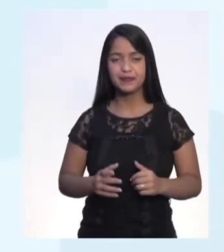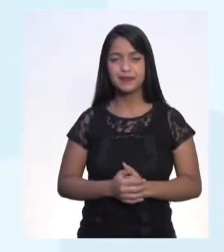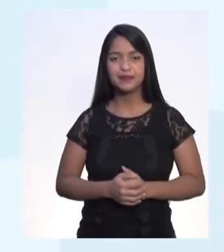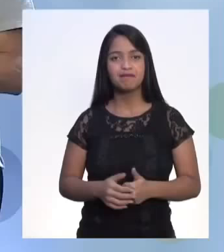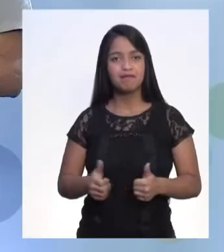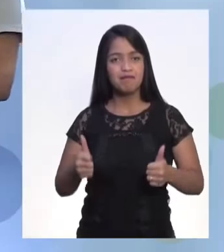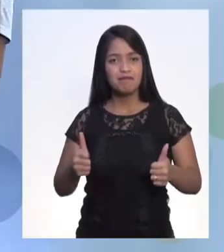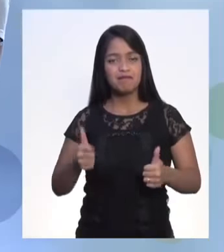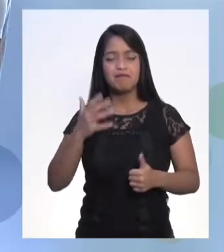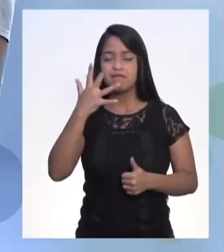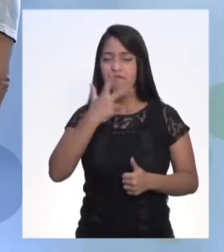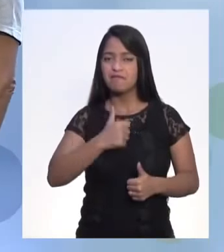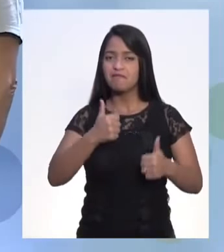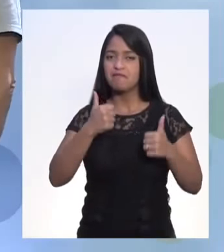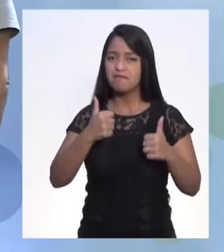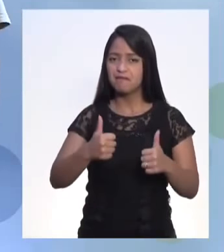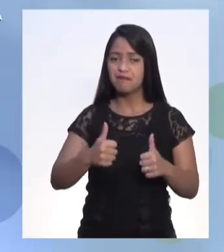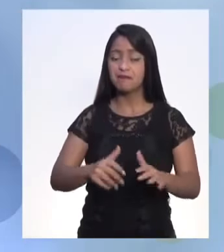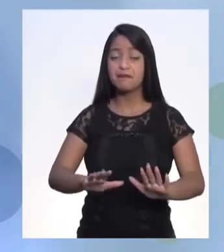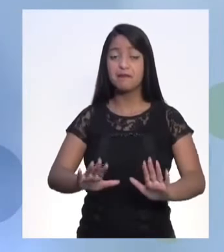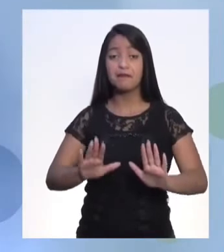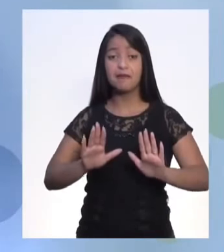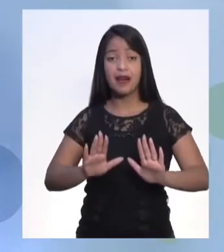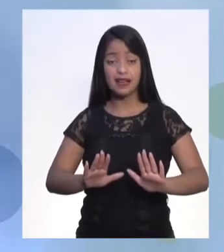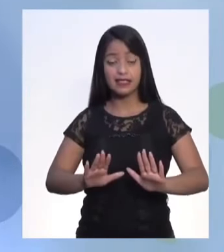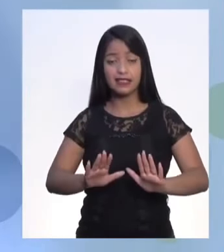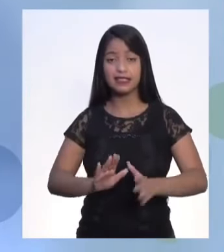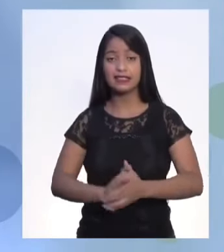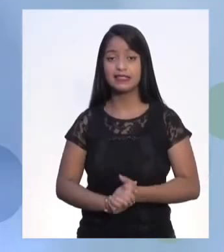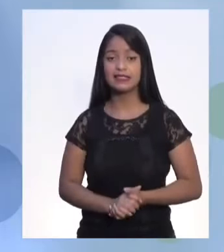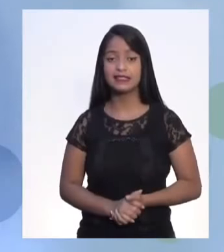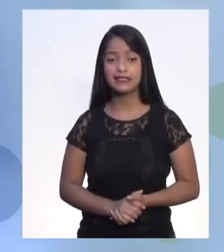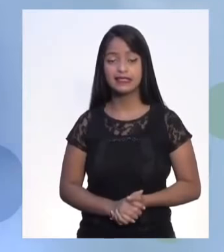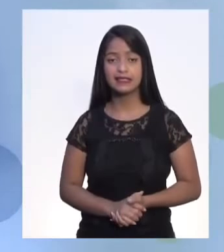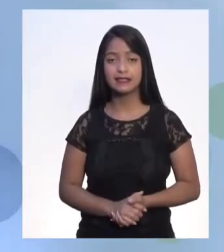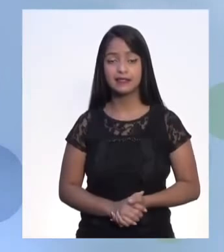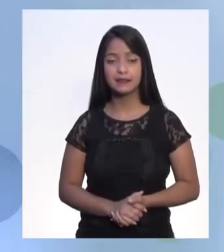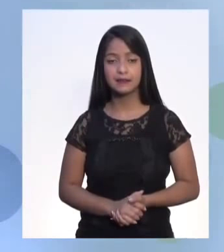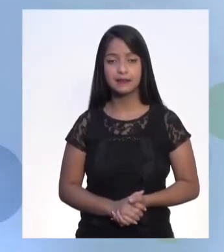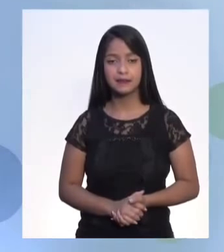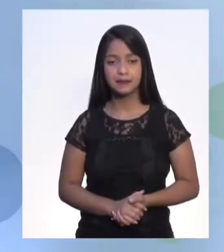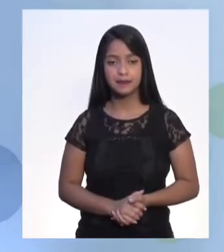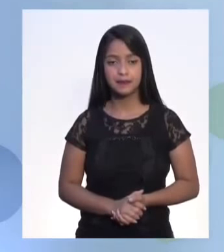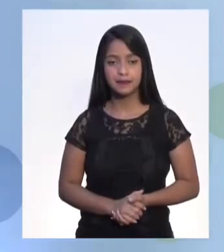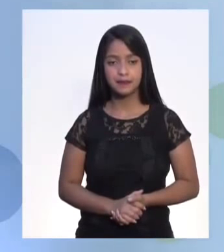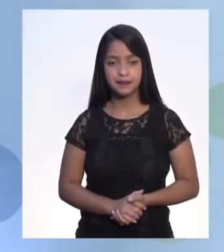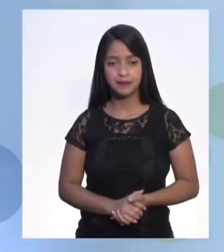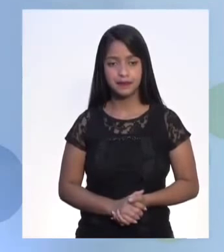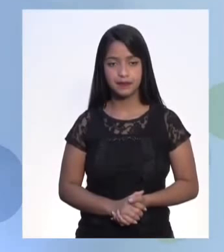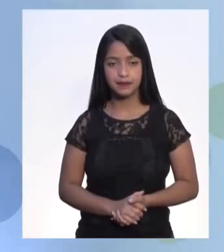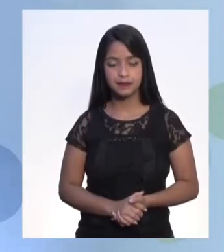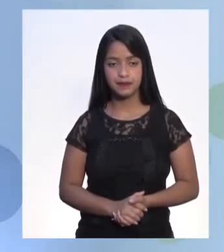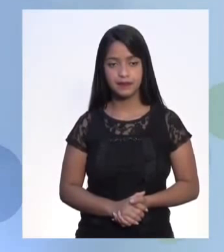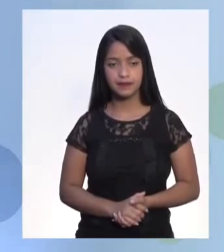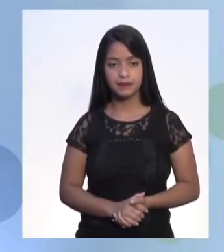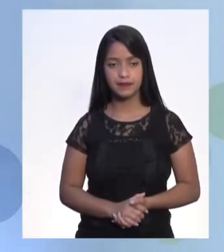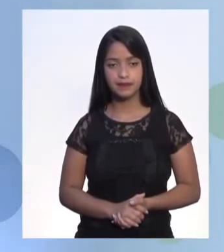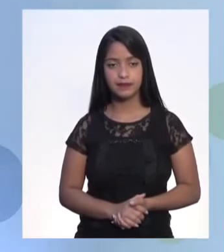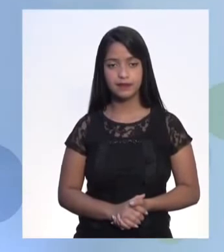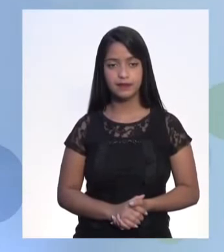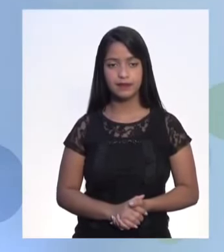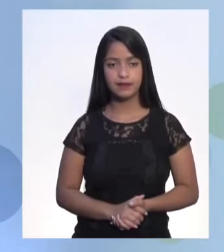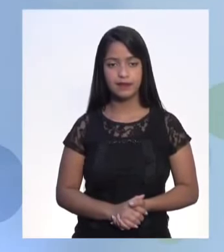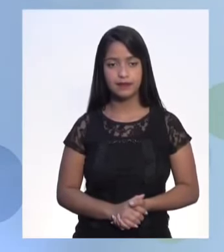está tudo lindo sem muito problema mas tá o que que acontece aqui ó opa o Olá